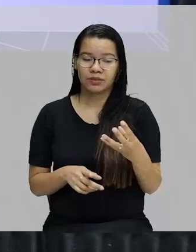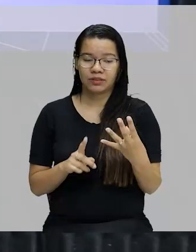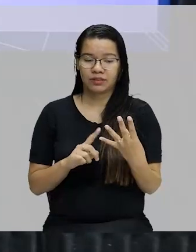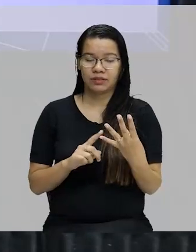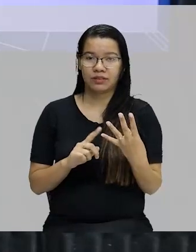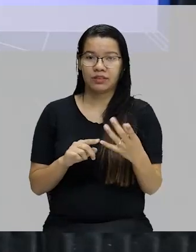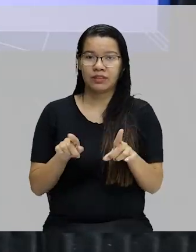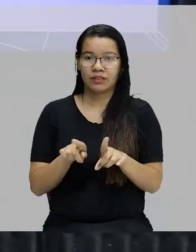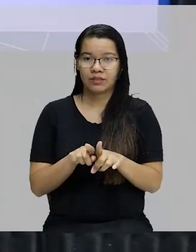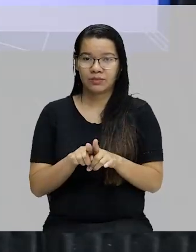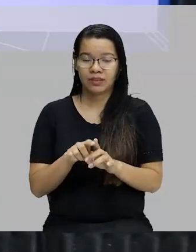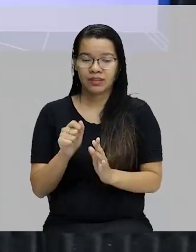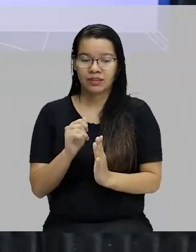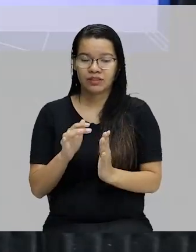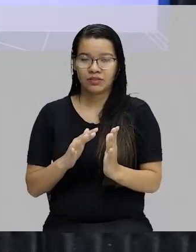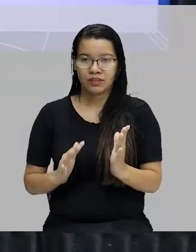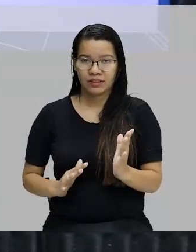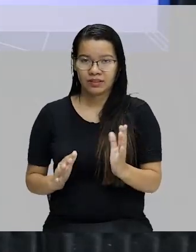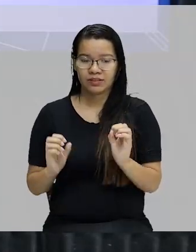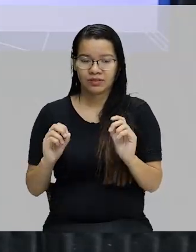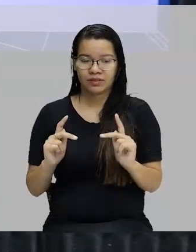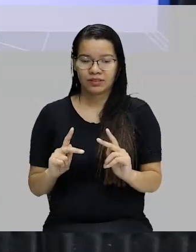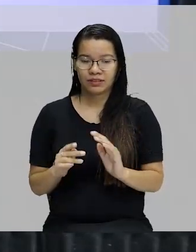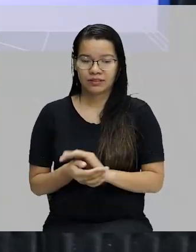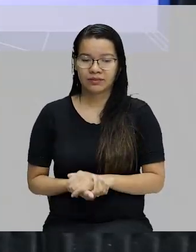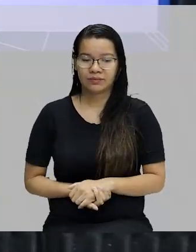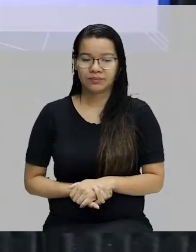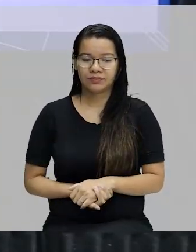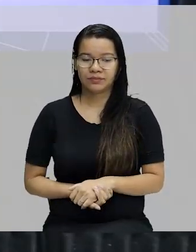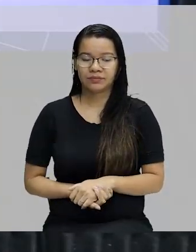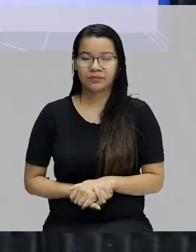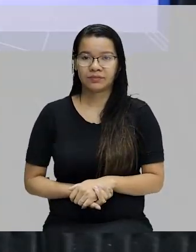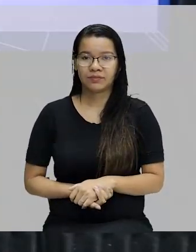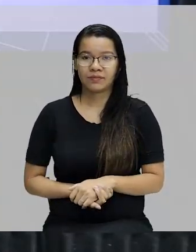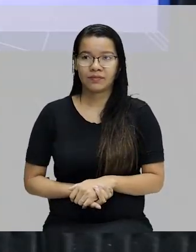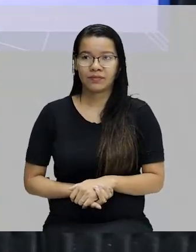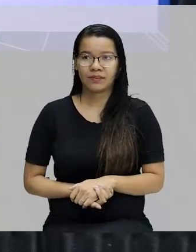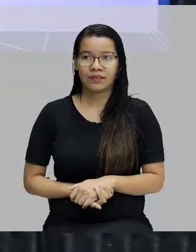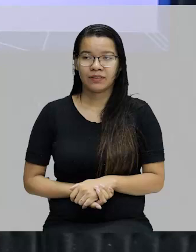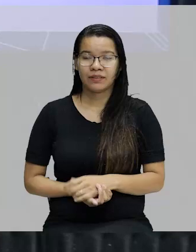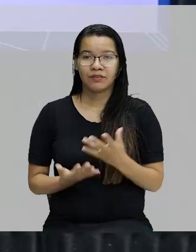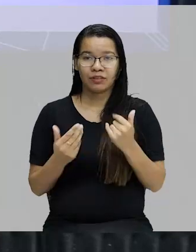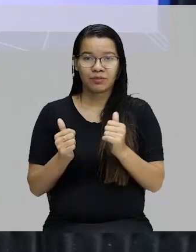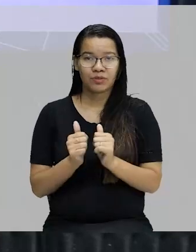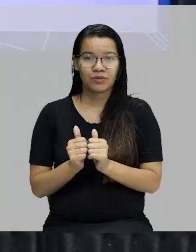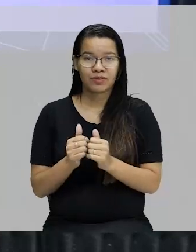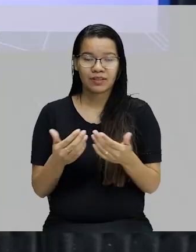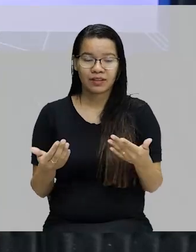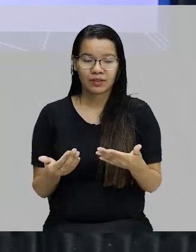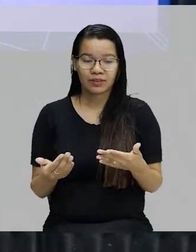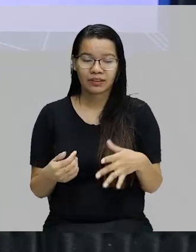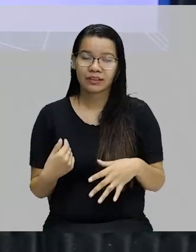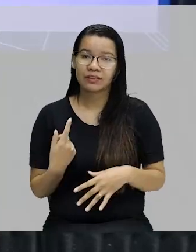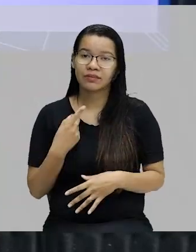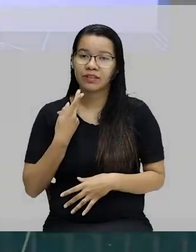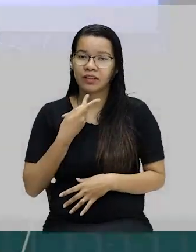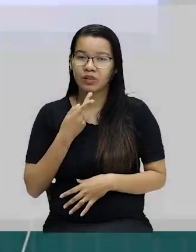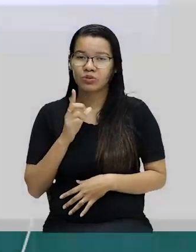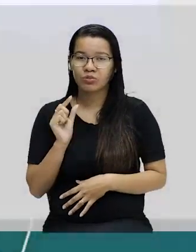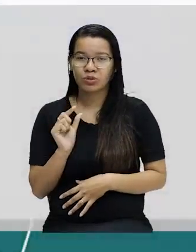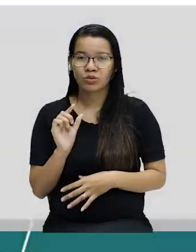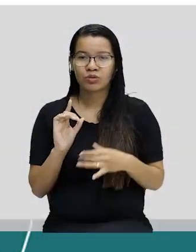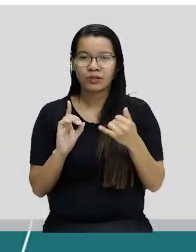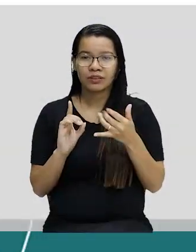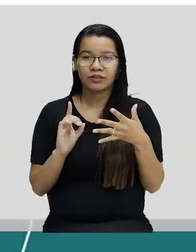alguns exercícios de gramática, tá bom? Considerando esse assunto. Então, vamos lá. Falando da nossa definição, o